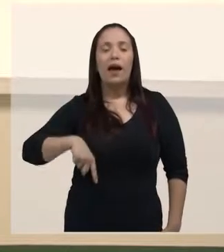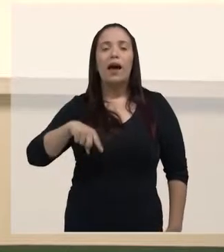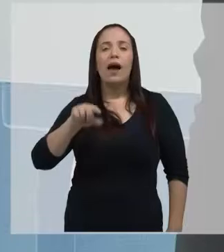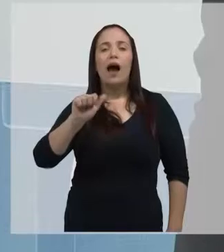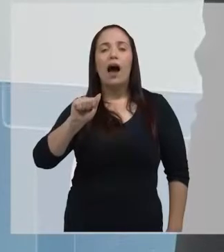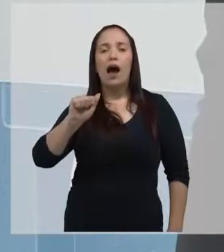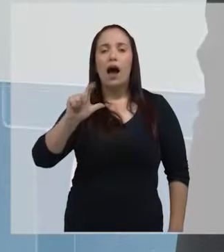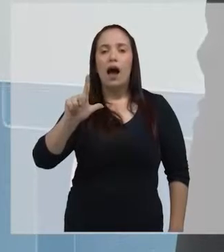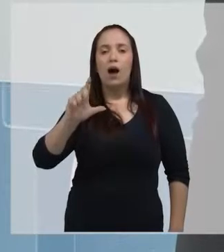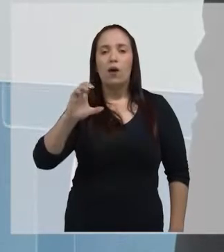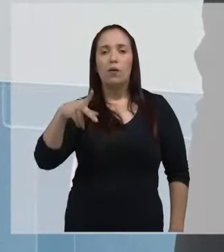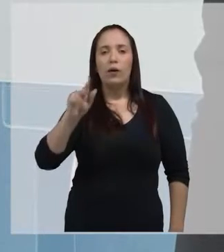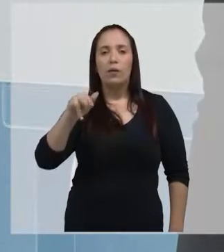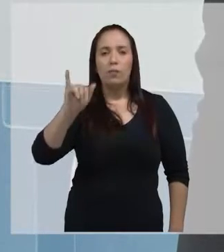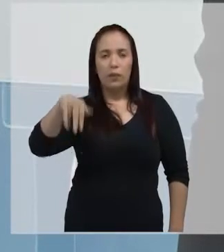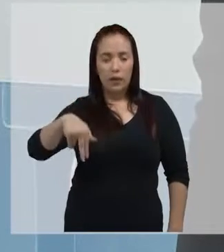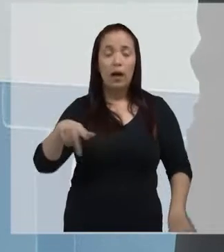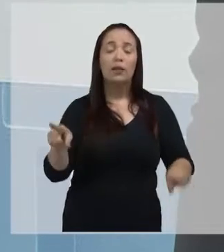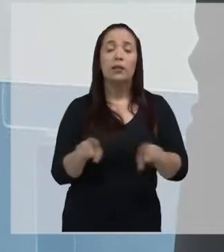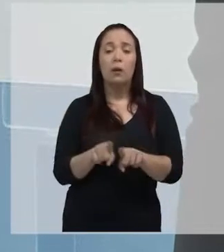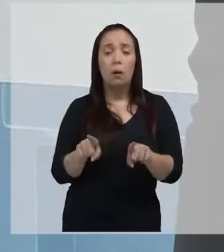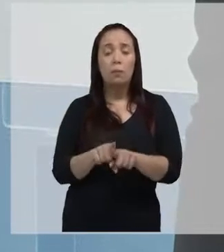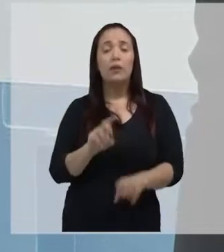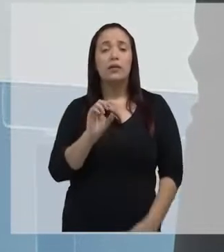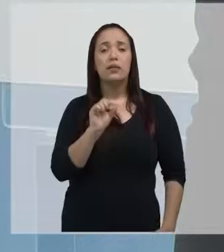vê outro presidenciável, como Serra, está todo...